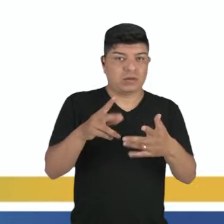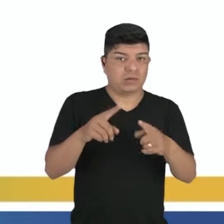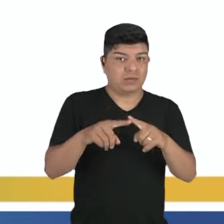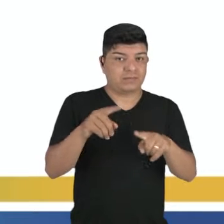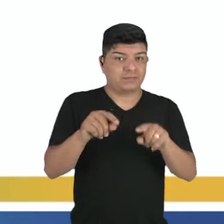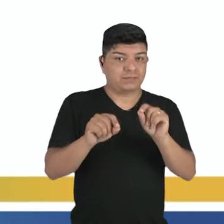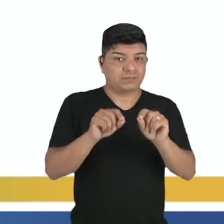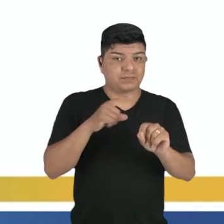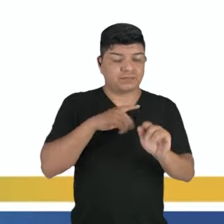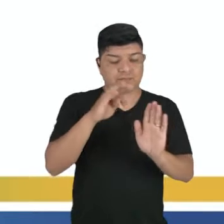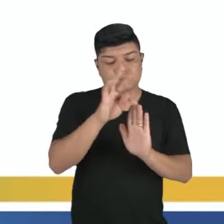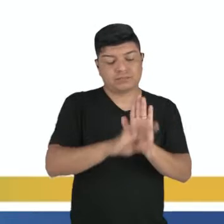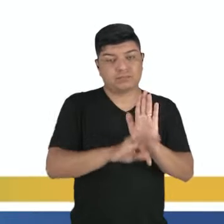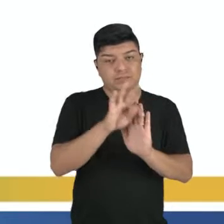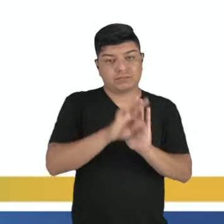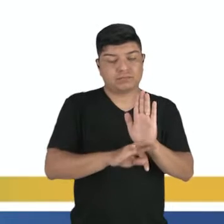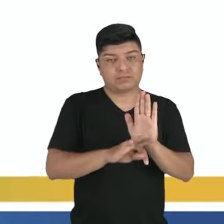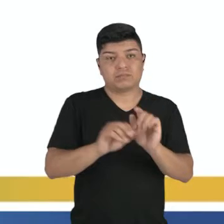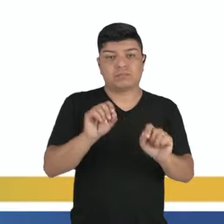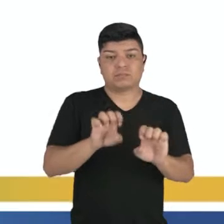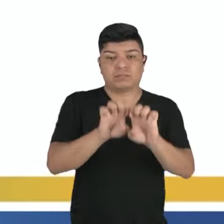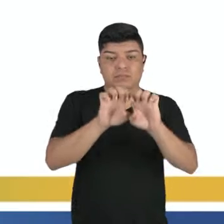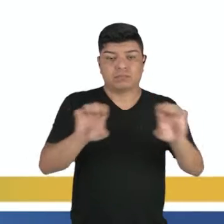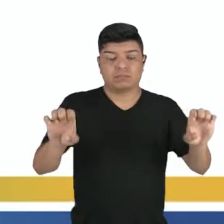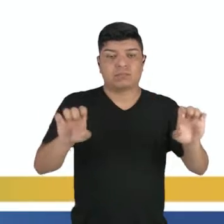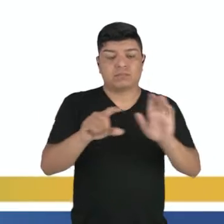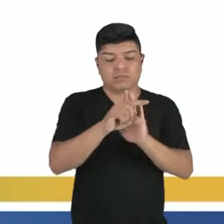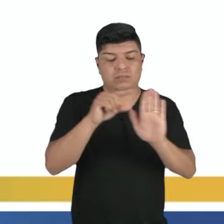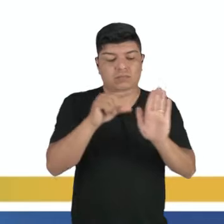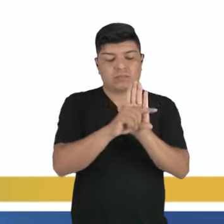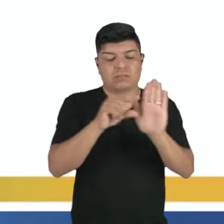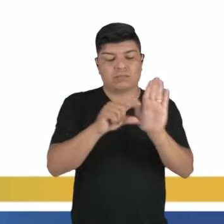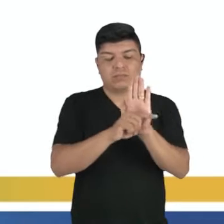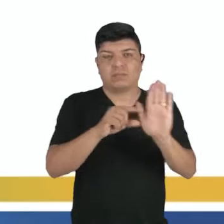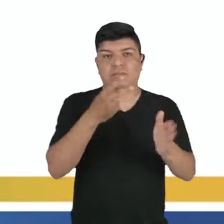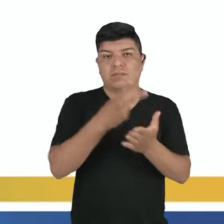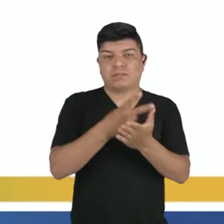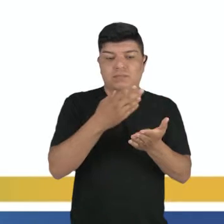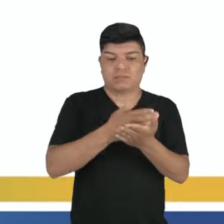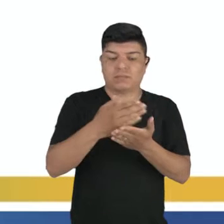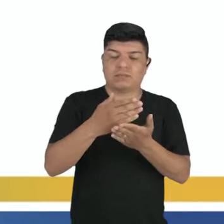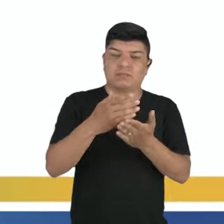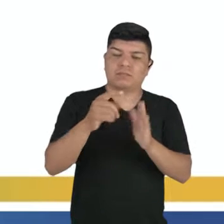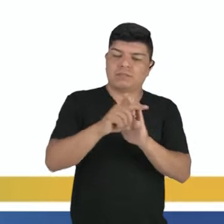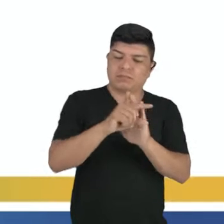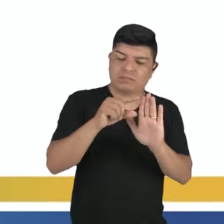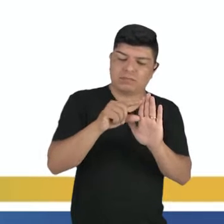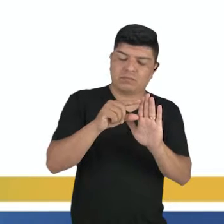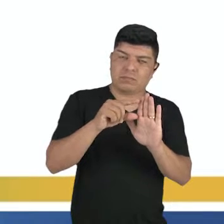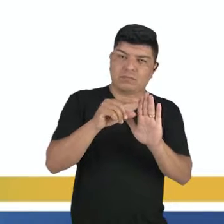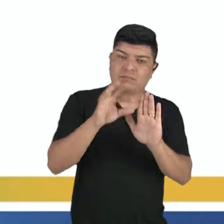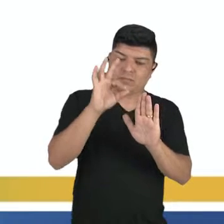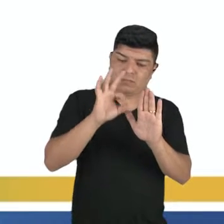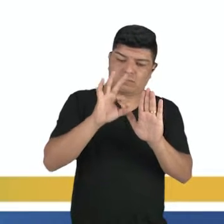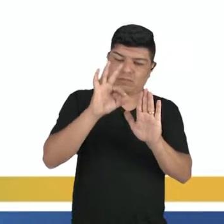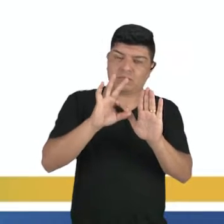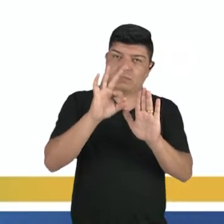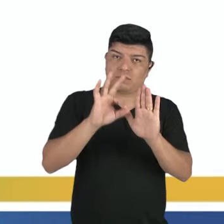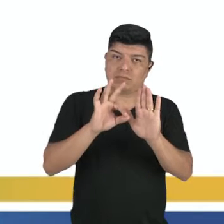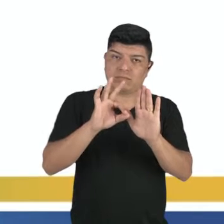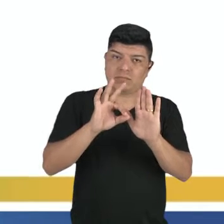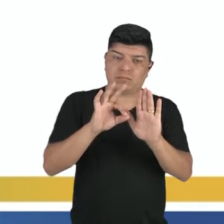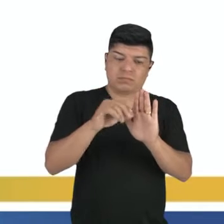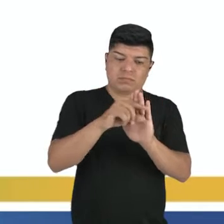seja, o texto em prosa vai se estruturar por parágrafos. Você inicia com aquele espaçamento entre